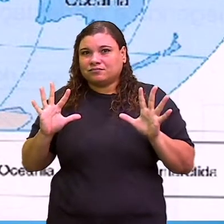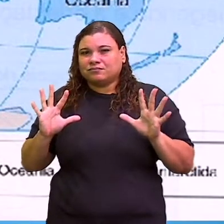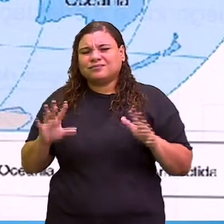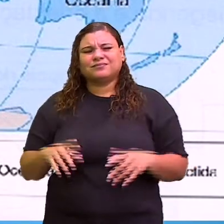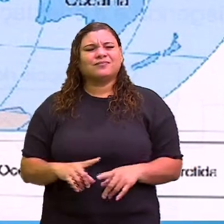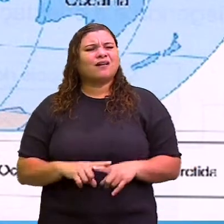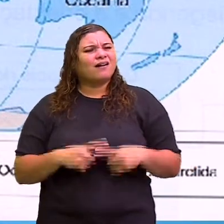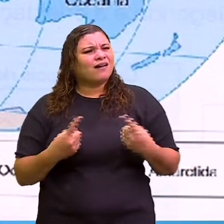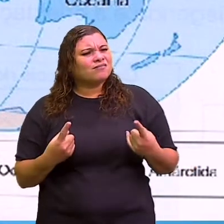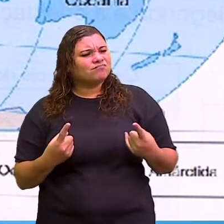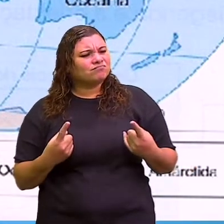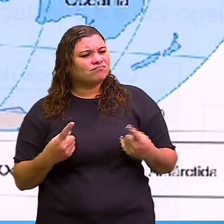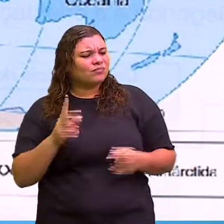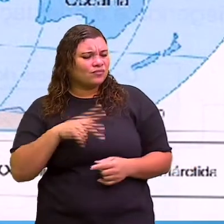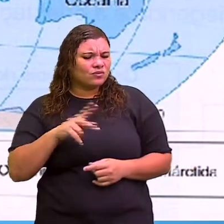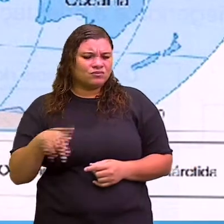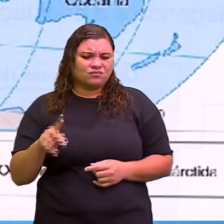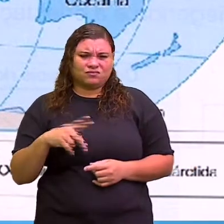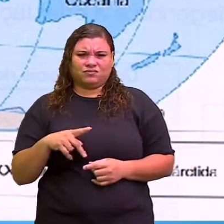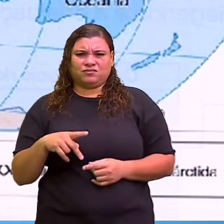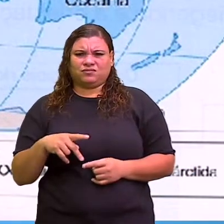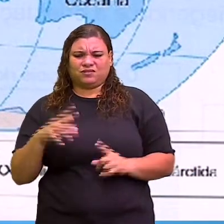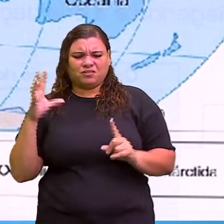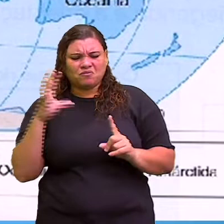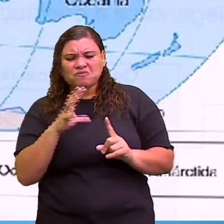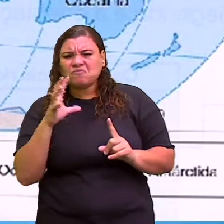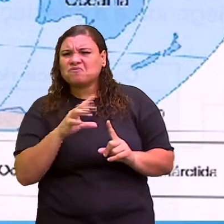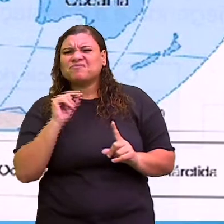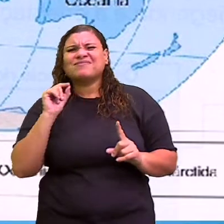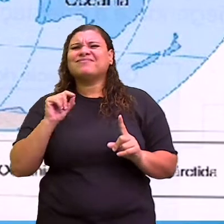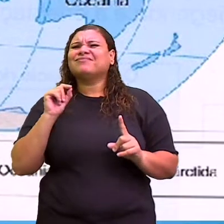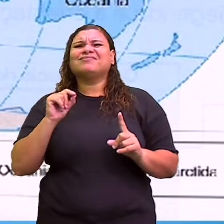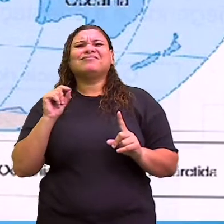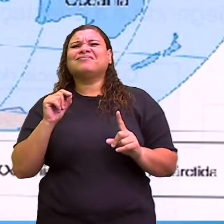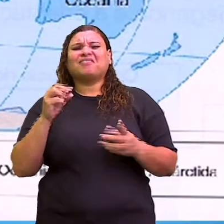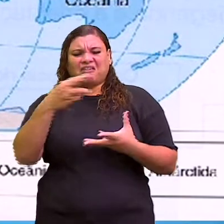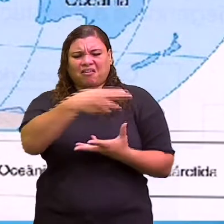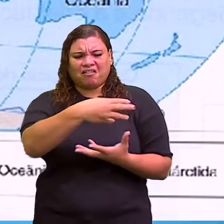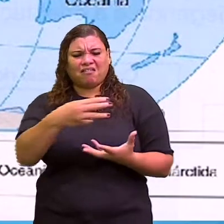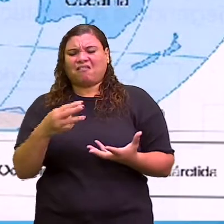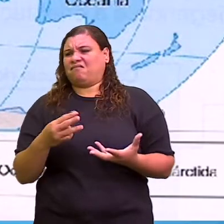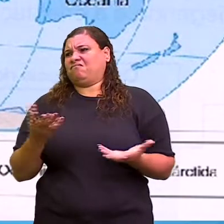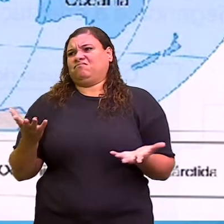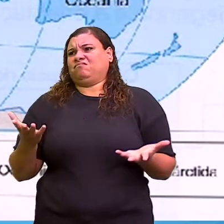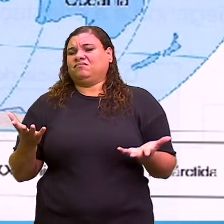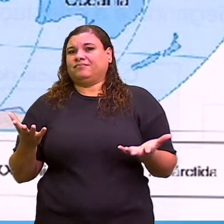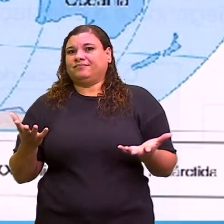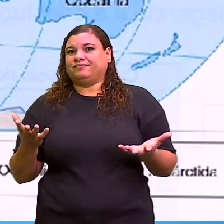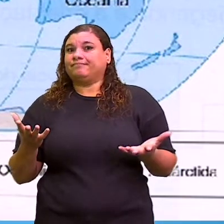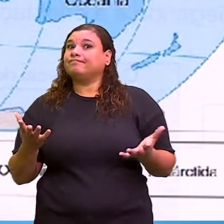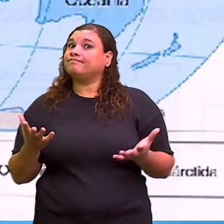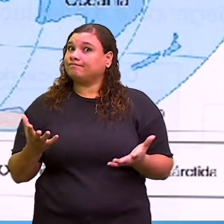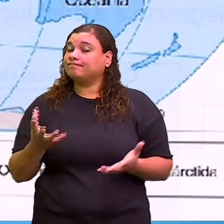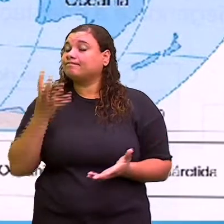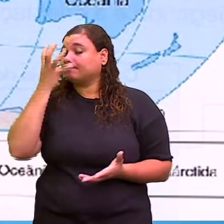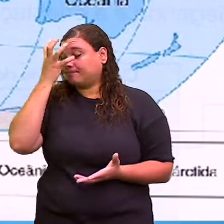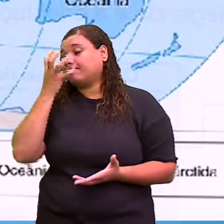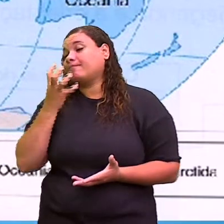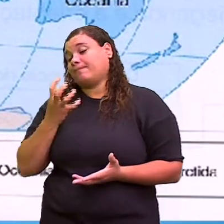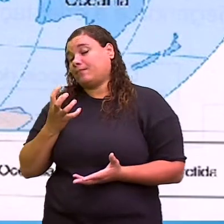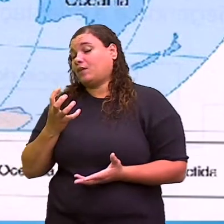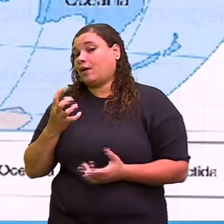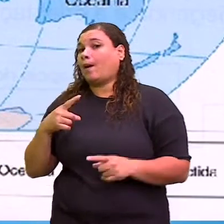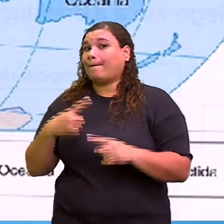interferir em alguma coisa? É muito sério. Vai interferir principalmente no